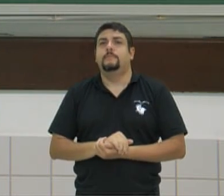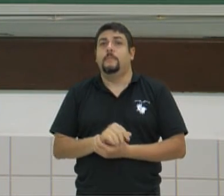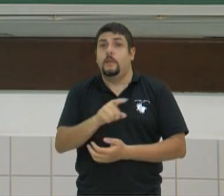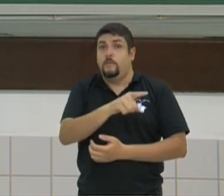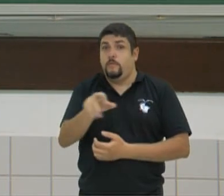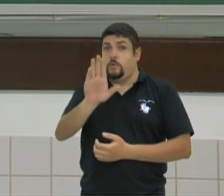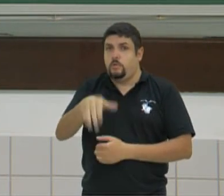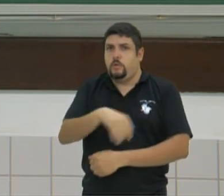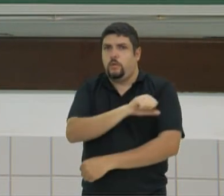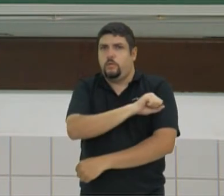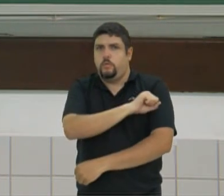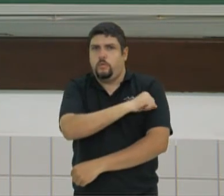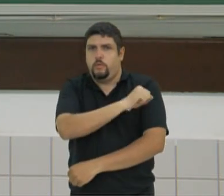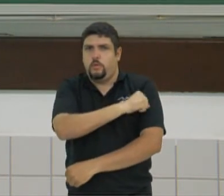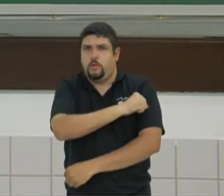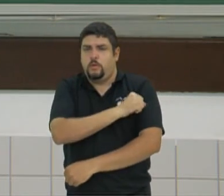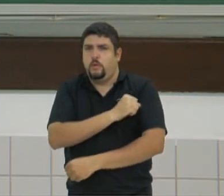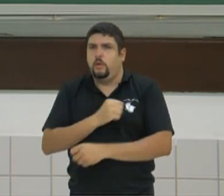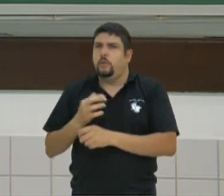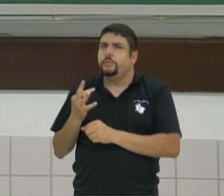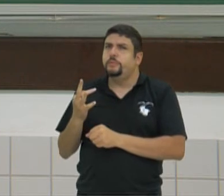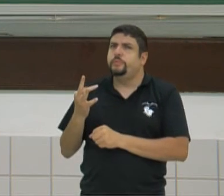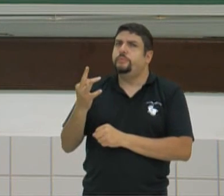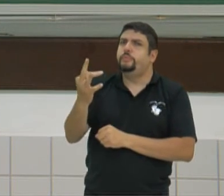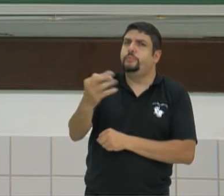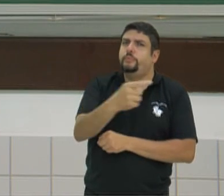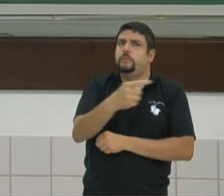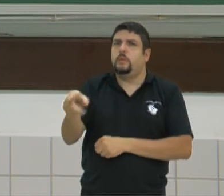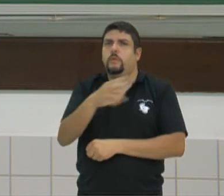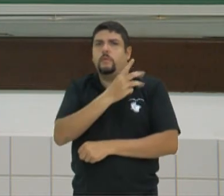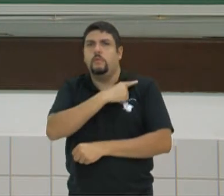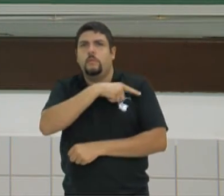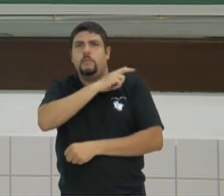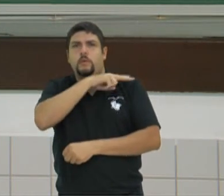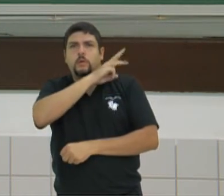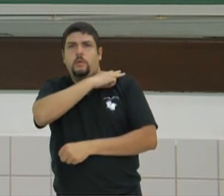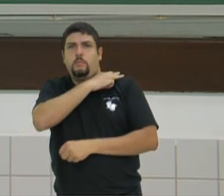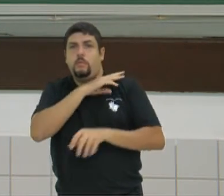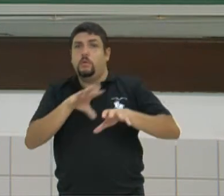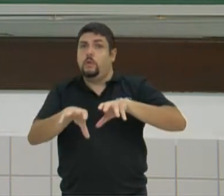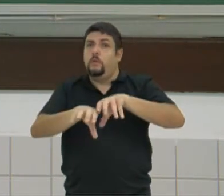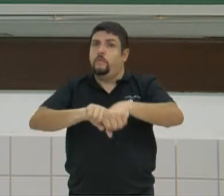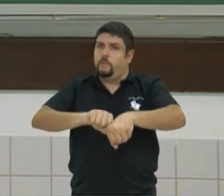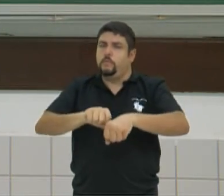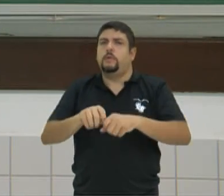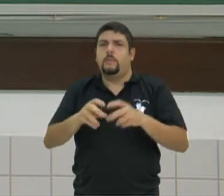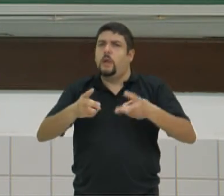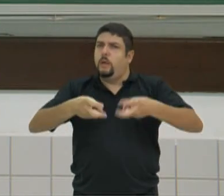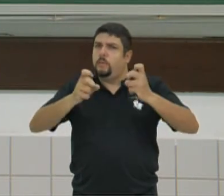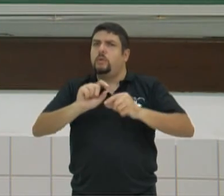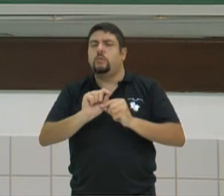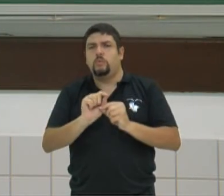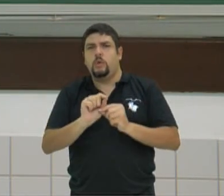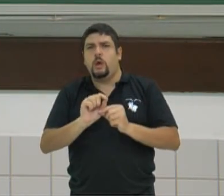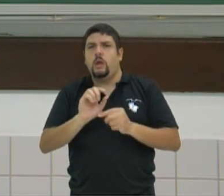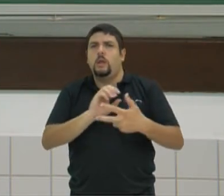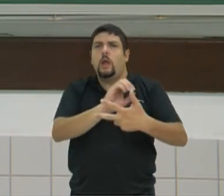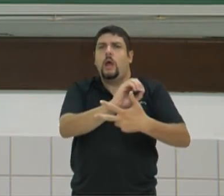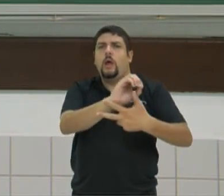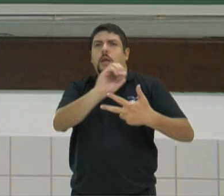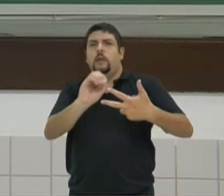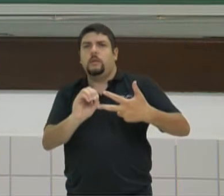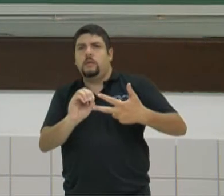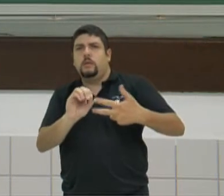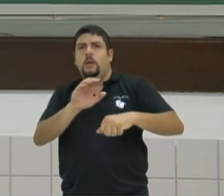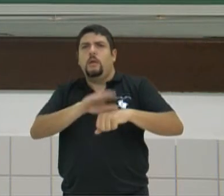8º ano, daqui mais uns anos você vai estar concluindo o ensino médio, vai ser a sua vez de fazer esse exame. Perceba que tem questões que não é porque é mais fácil ou